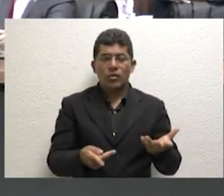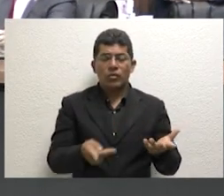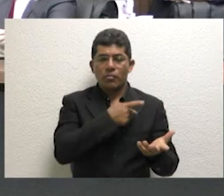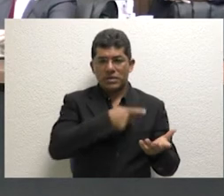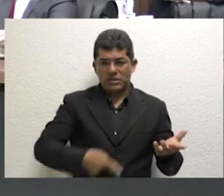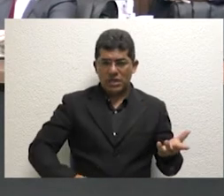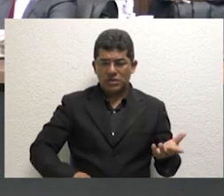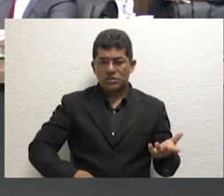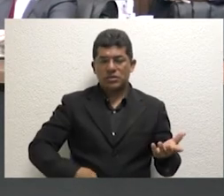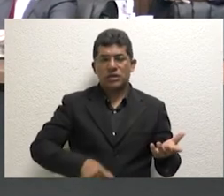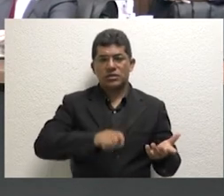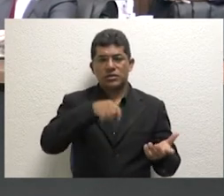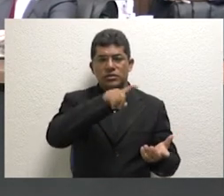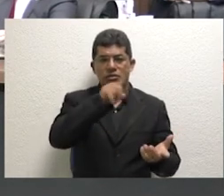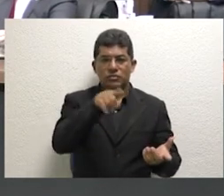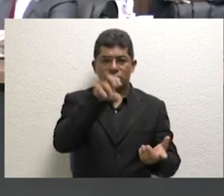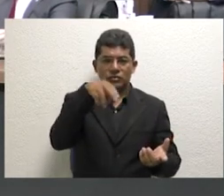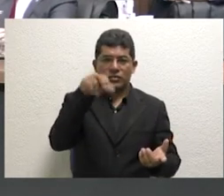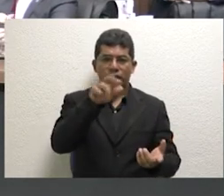os demais